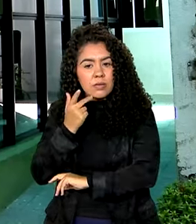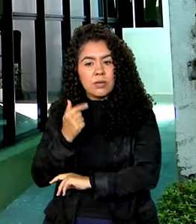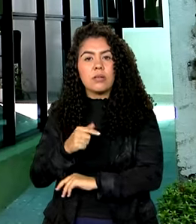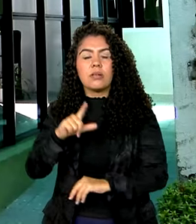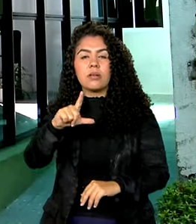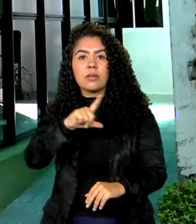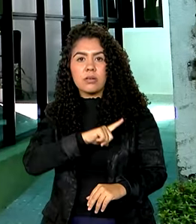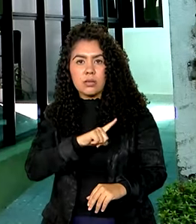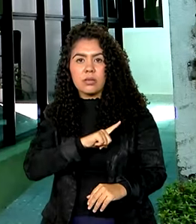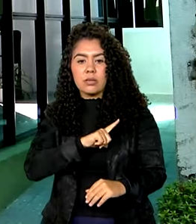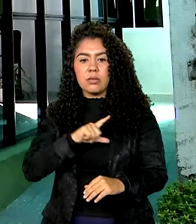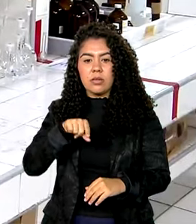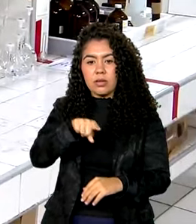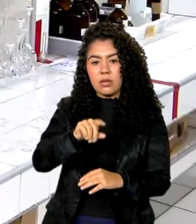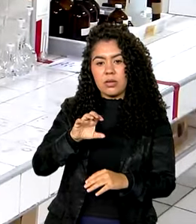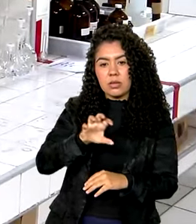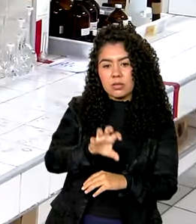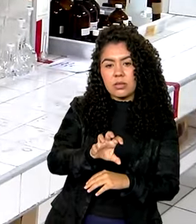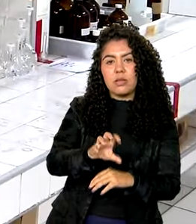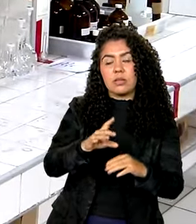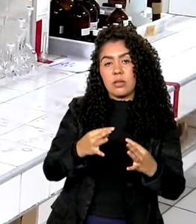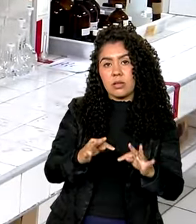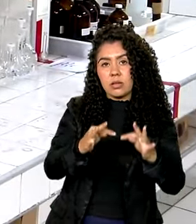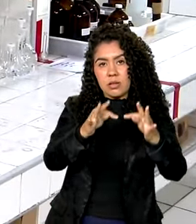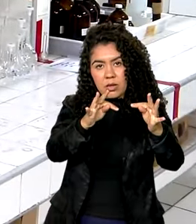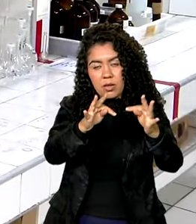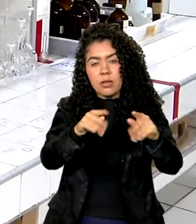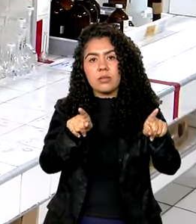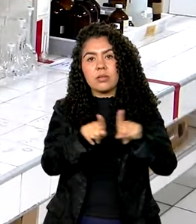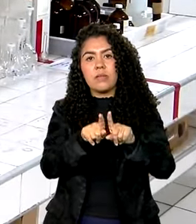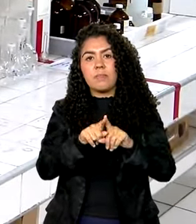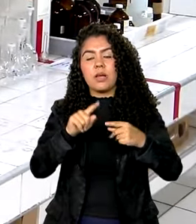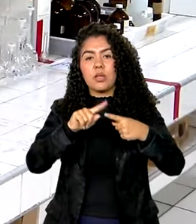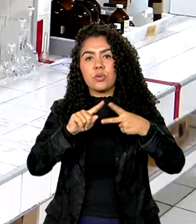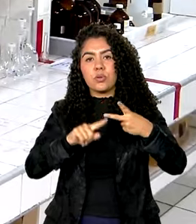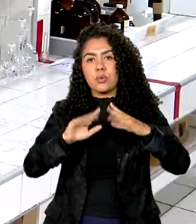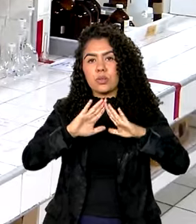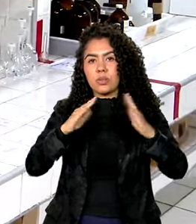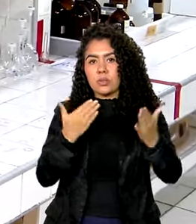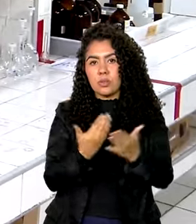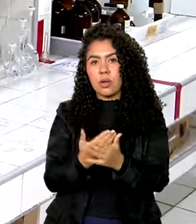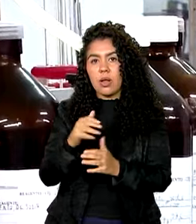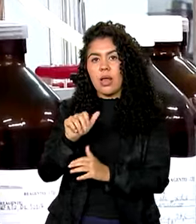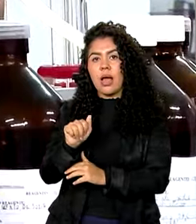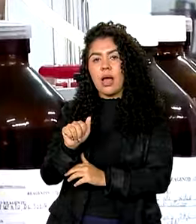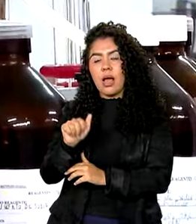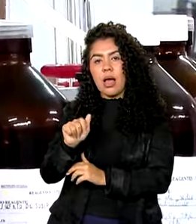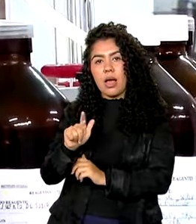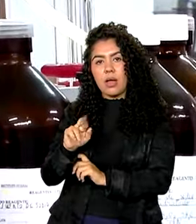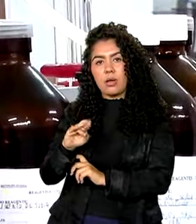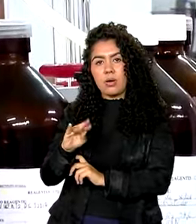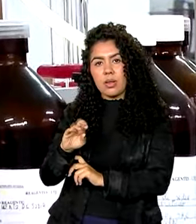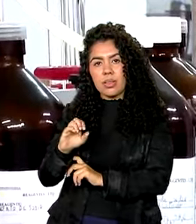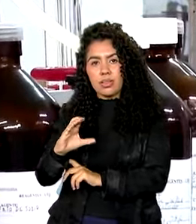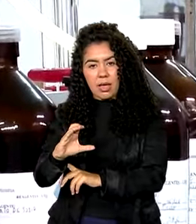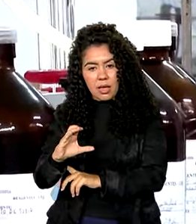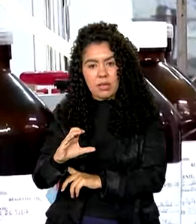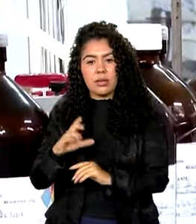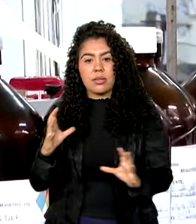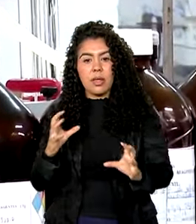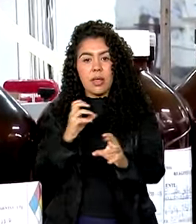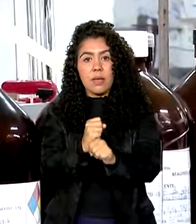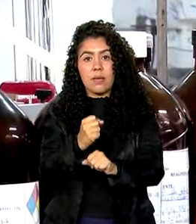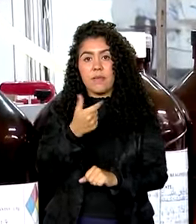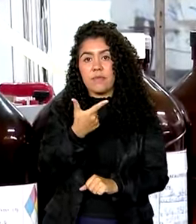Federal de Educação Tecnológica e duas escolas agrotécnicas federais. Atualmente, o Instituto atende mais de 20